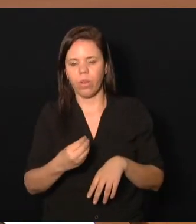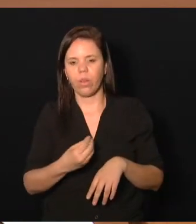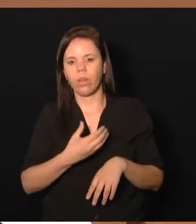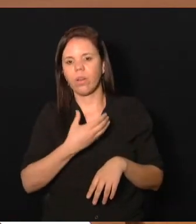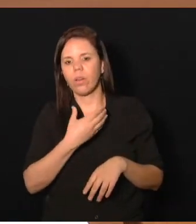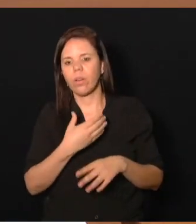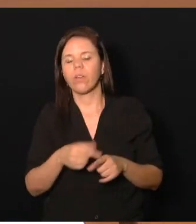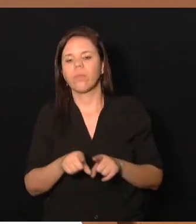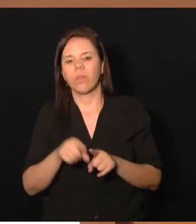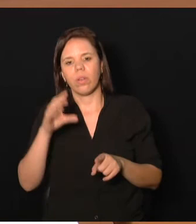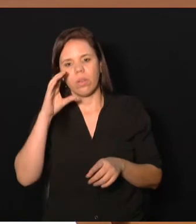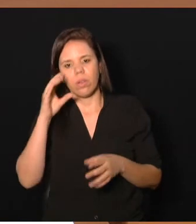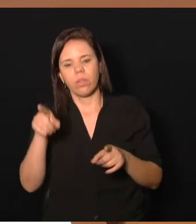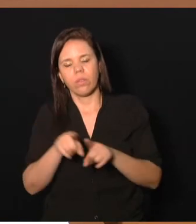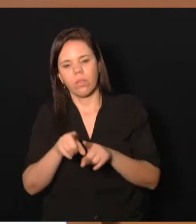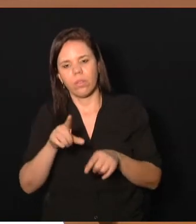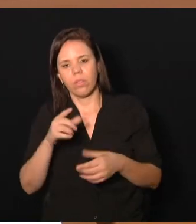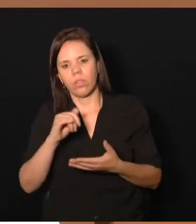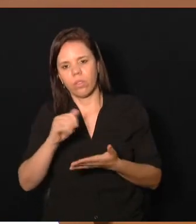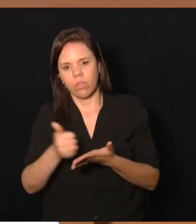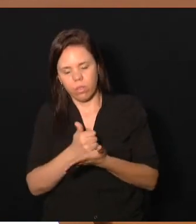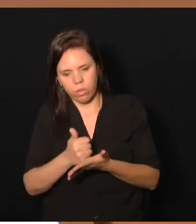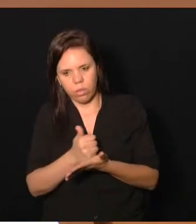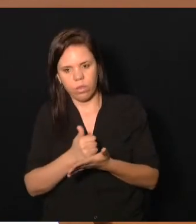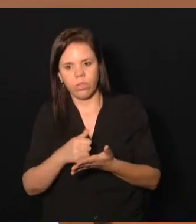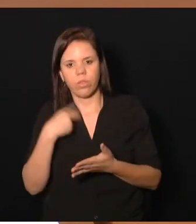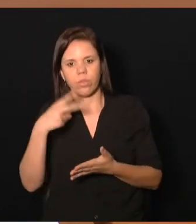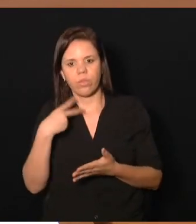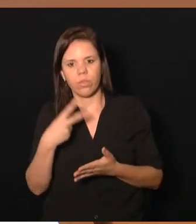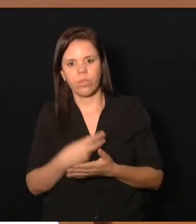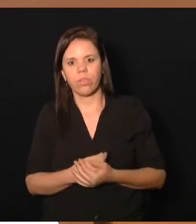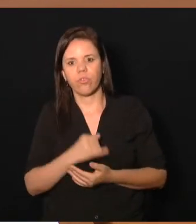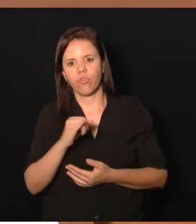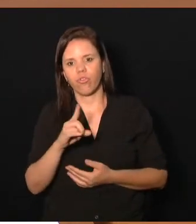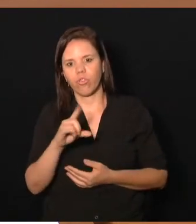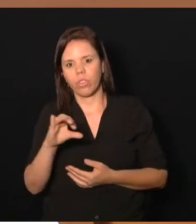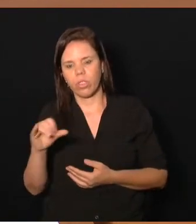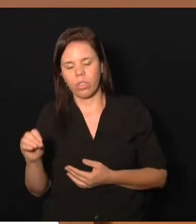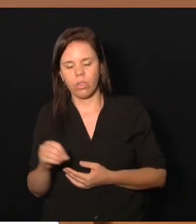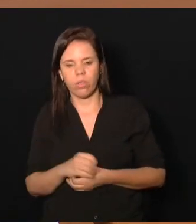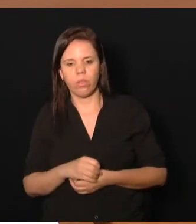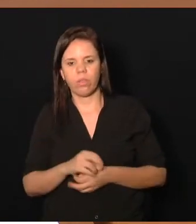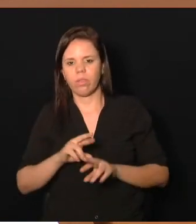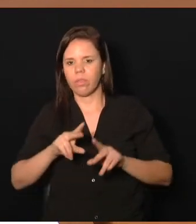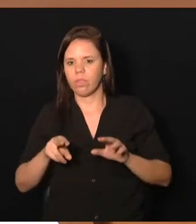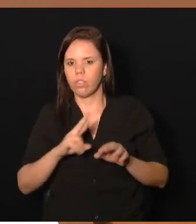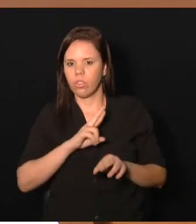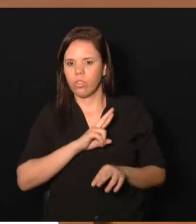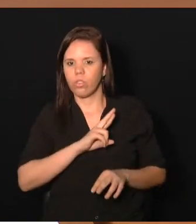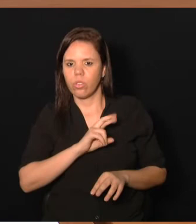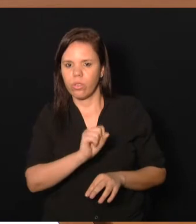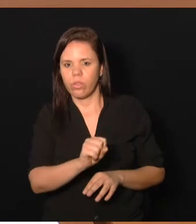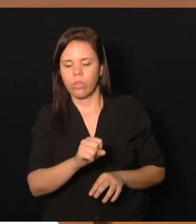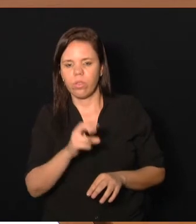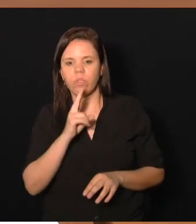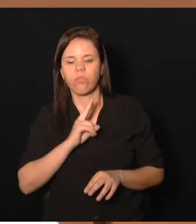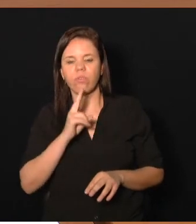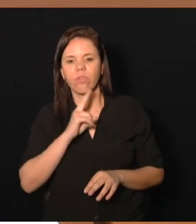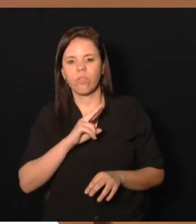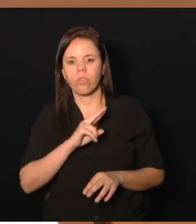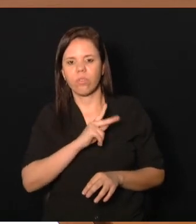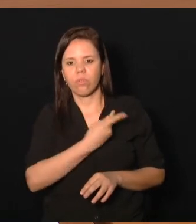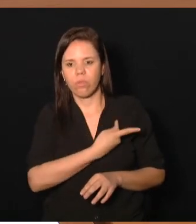Sidão Santos, vereador Jorge da Farmácia, vereador Juscelino da Barbarense, vereador Luiz Rossini, Nelson Rossi, Paula